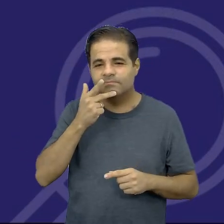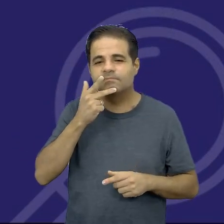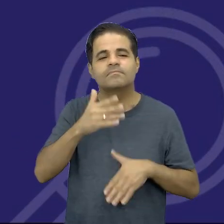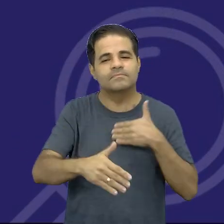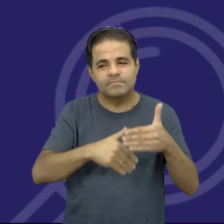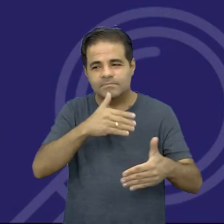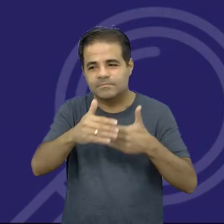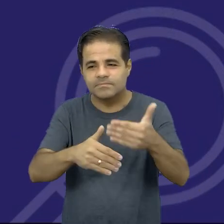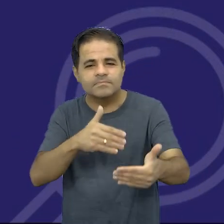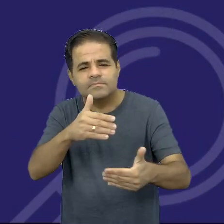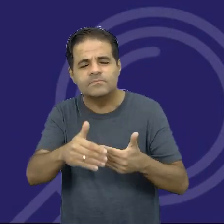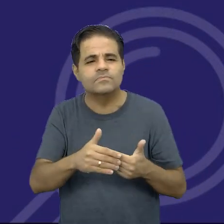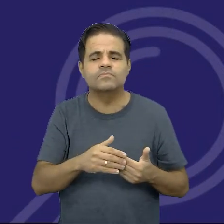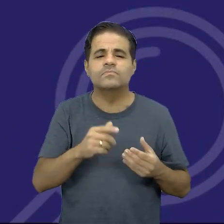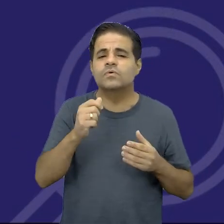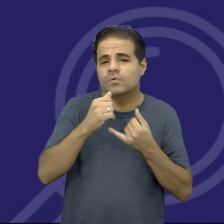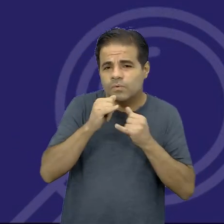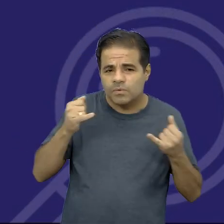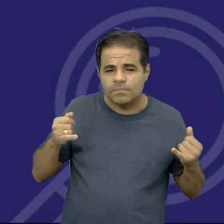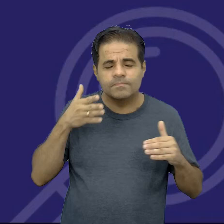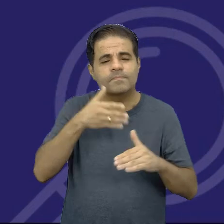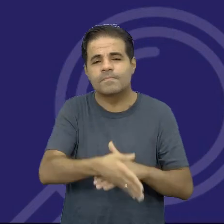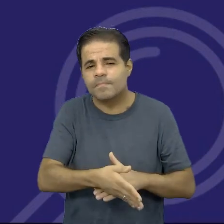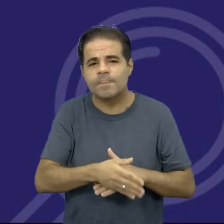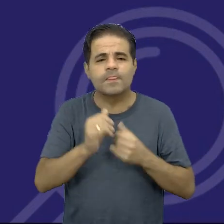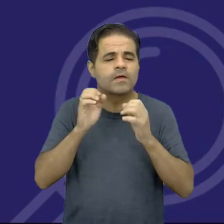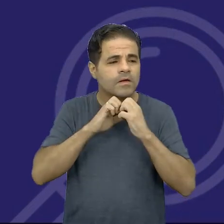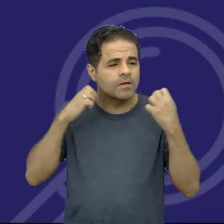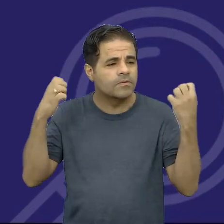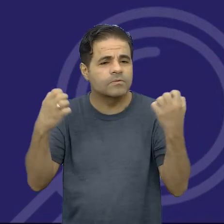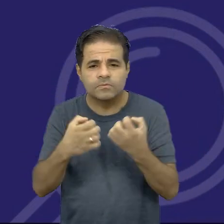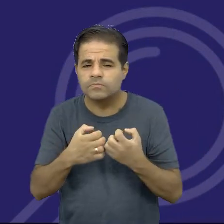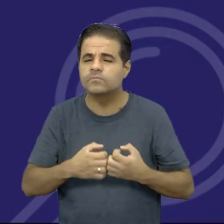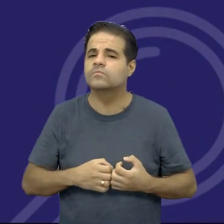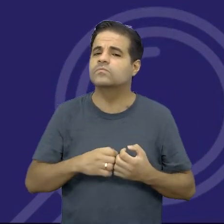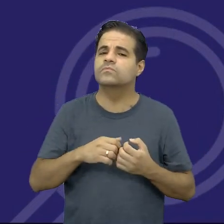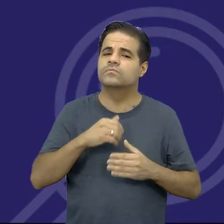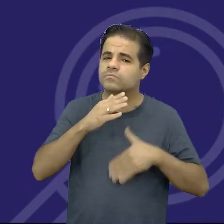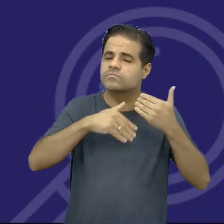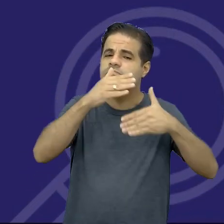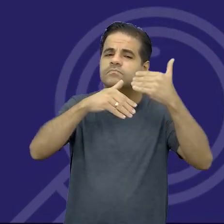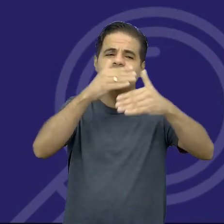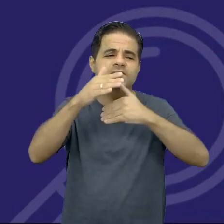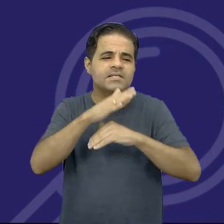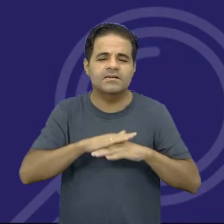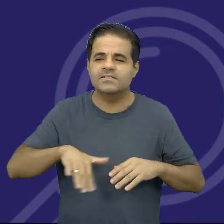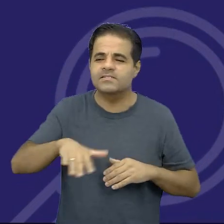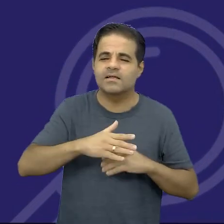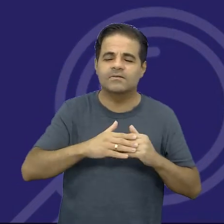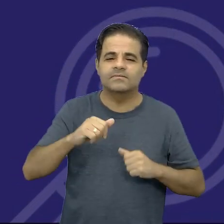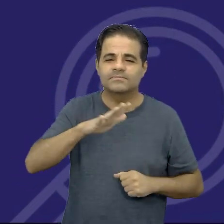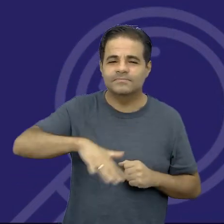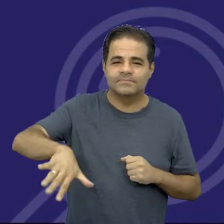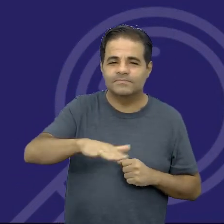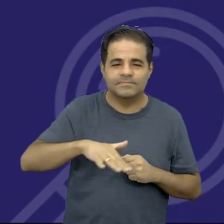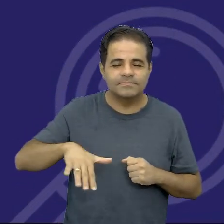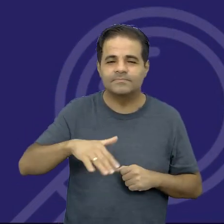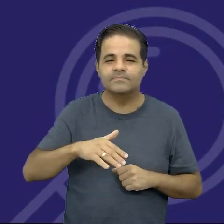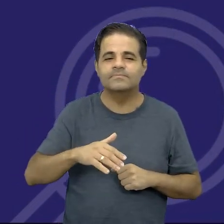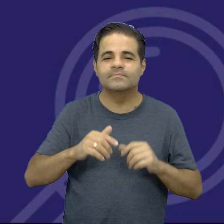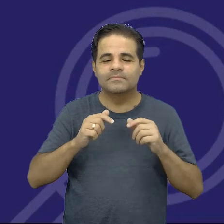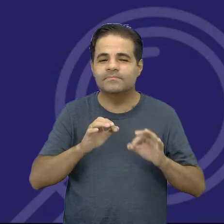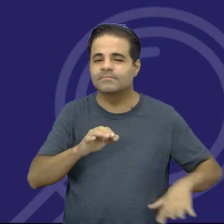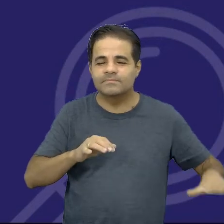forma de obtenção de energia, a importância ecológica, as atividades econômicas envolvidas e também trazer exemplos de